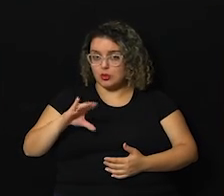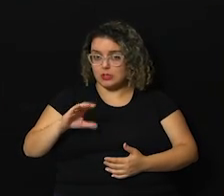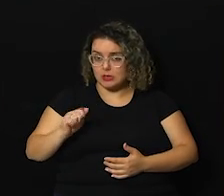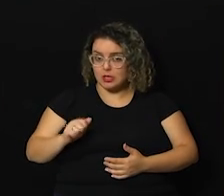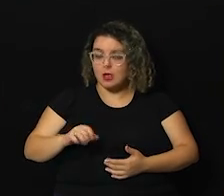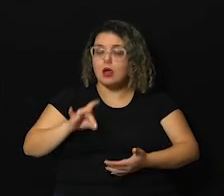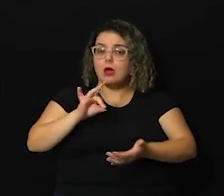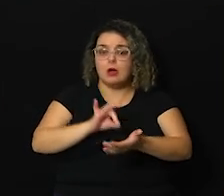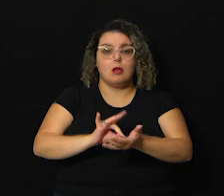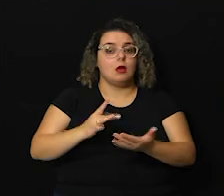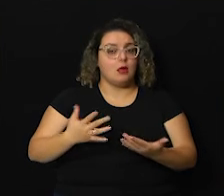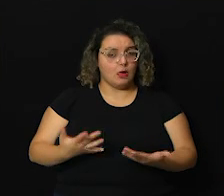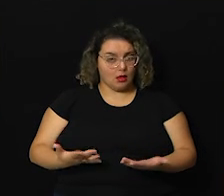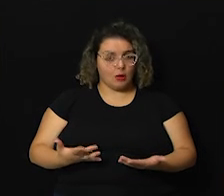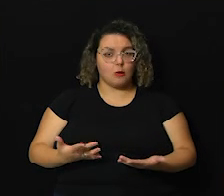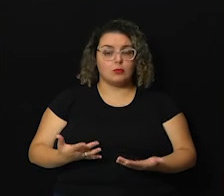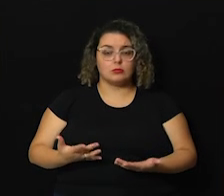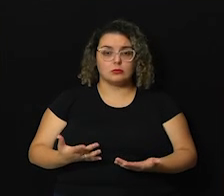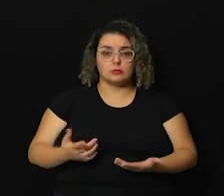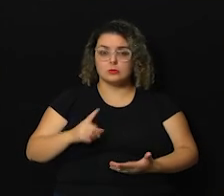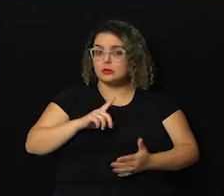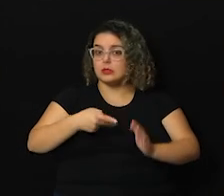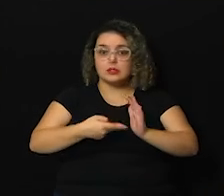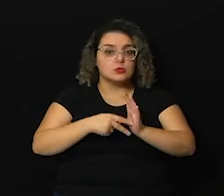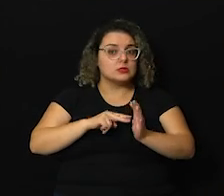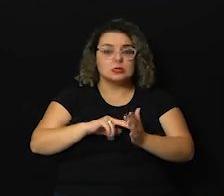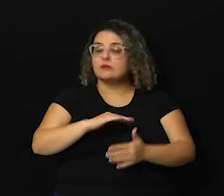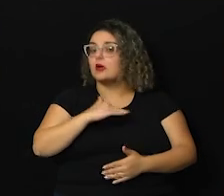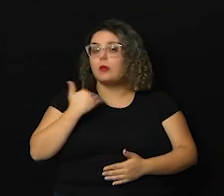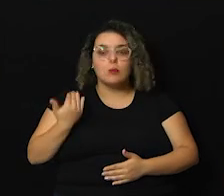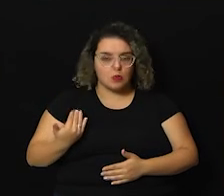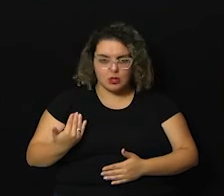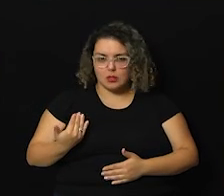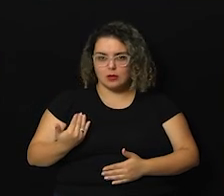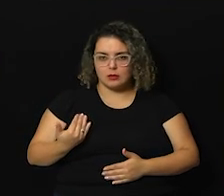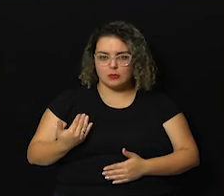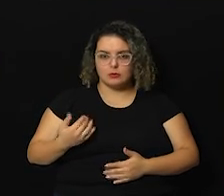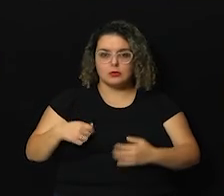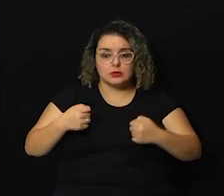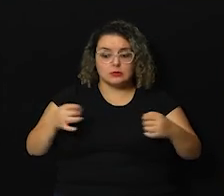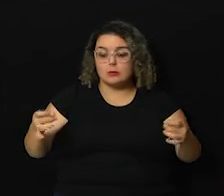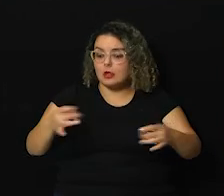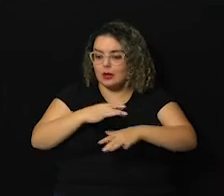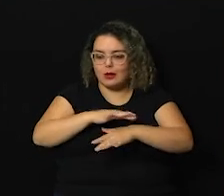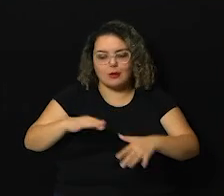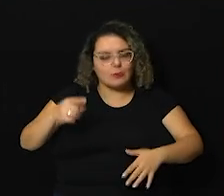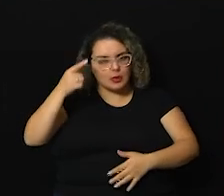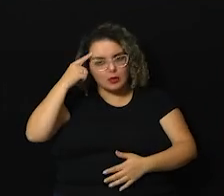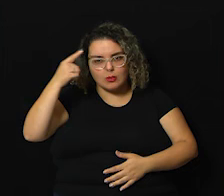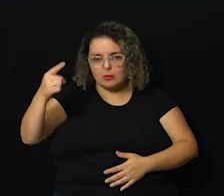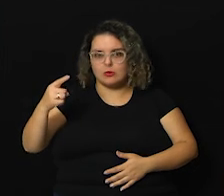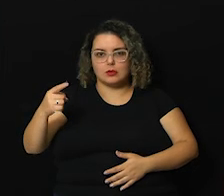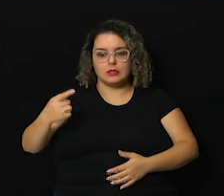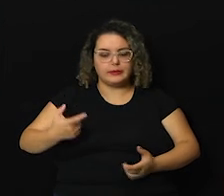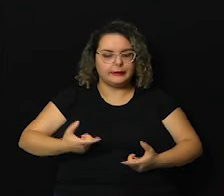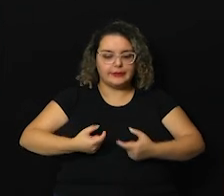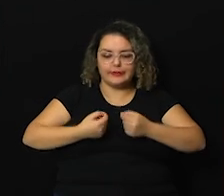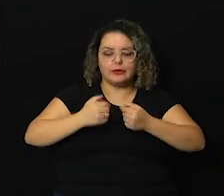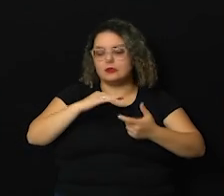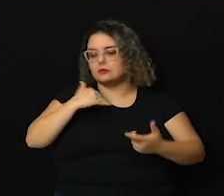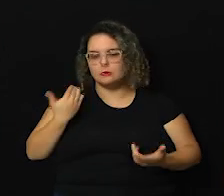real, é uma doença que não necessariamente significa morrer. Nós temos que acabar com essa ideia, derrubar esse dogma,